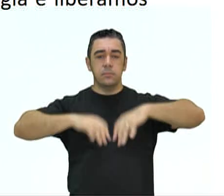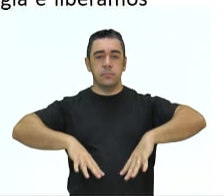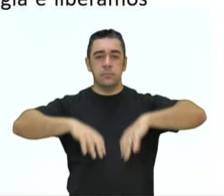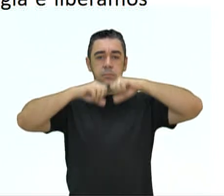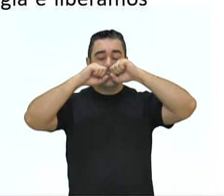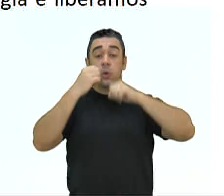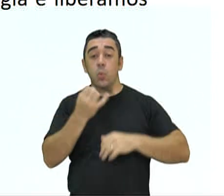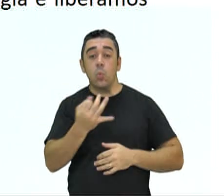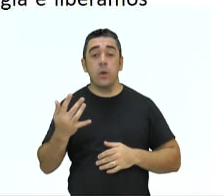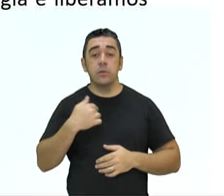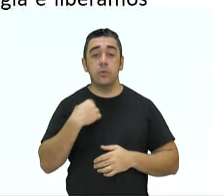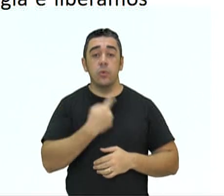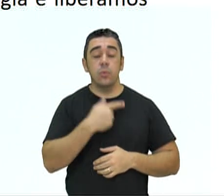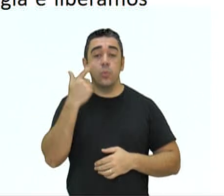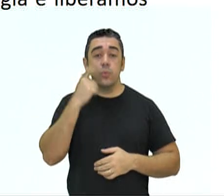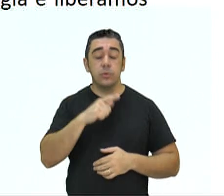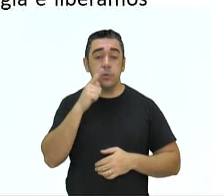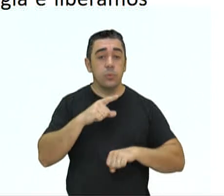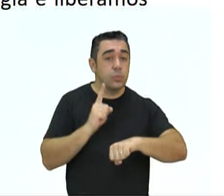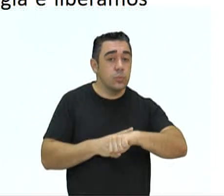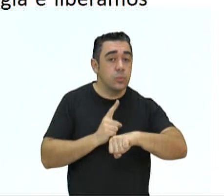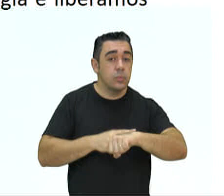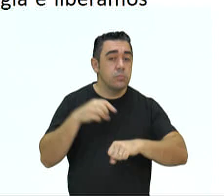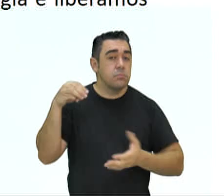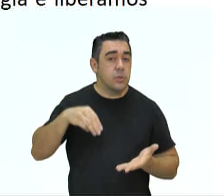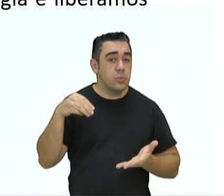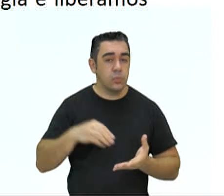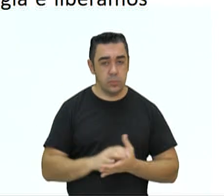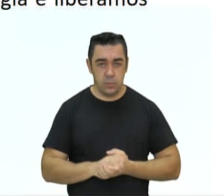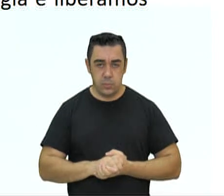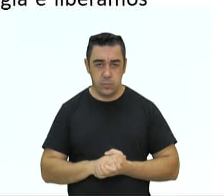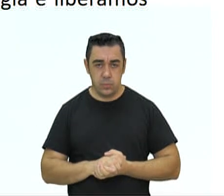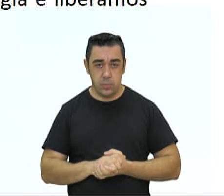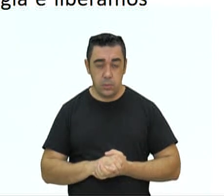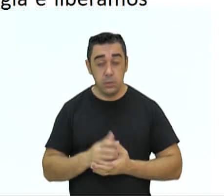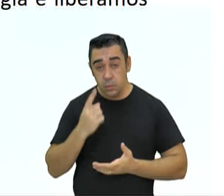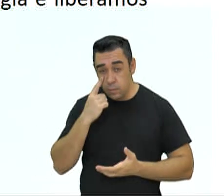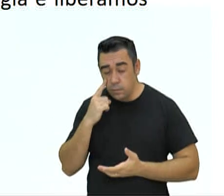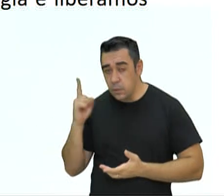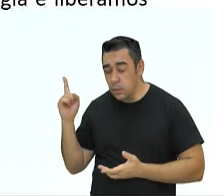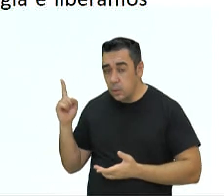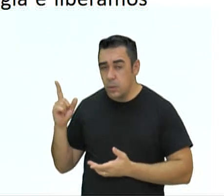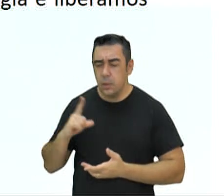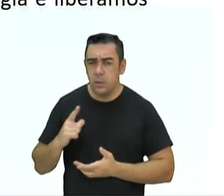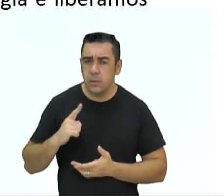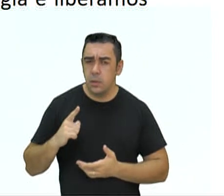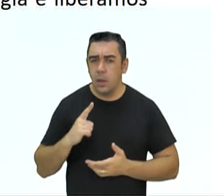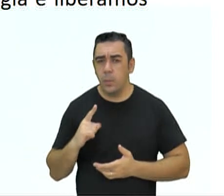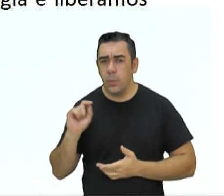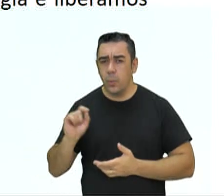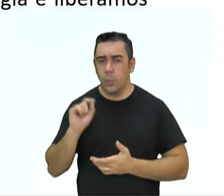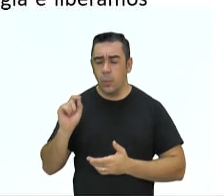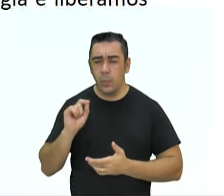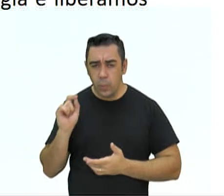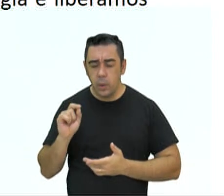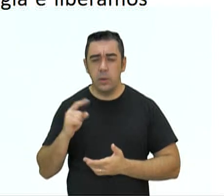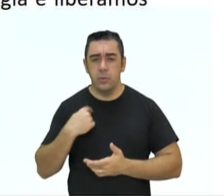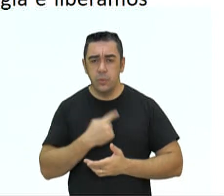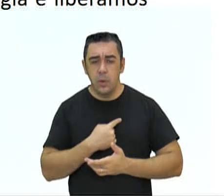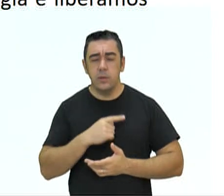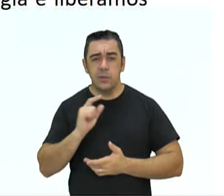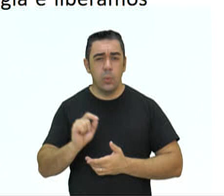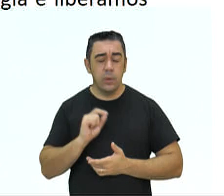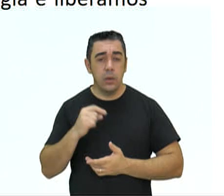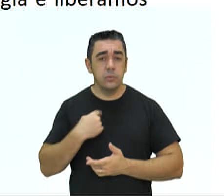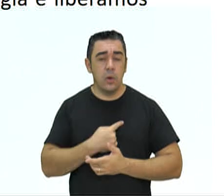por minuto. Então aqui temos o quê? Temos colocado aqui o ideal de inspiração que a pessoa realiza